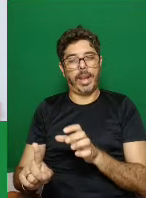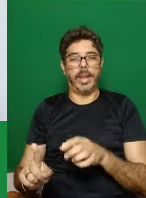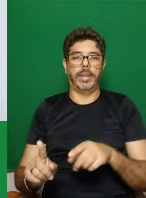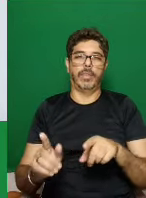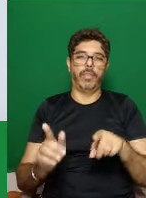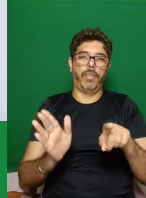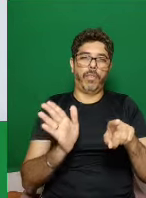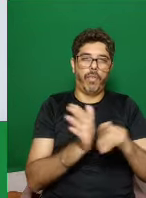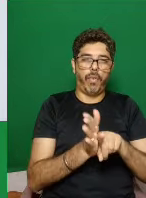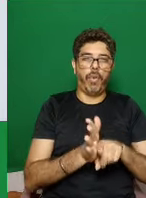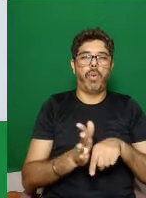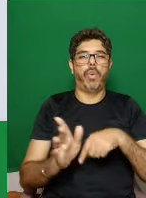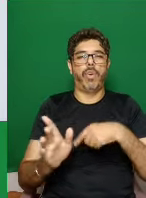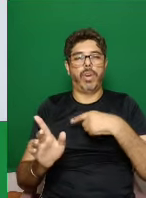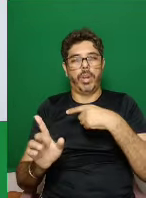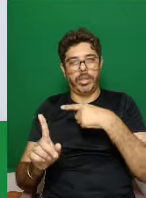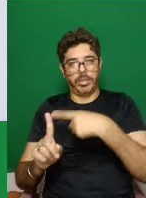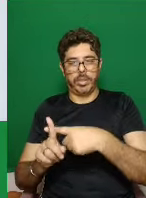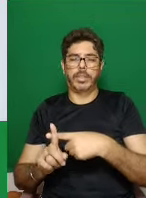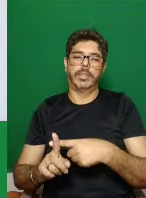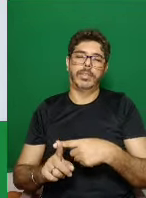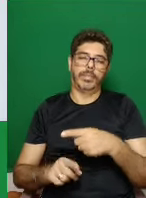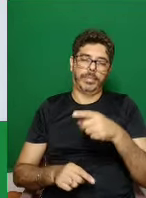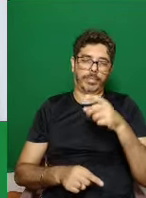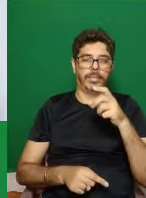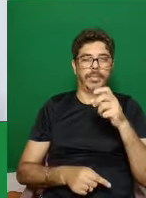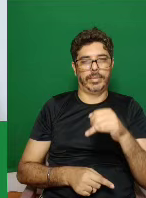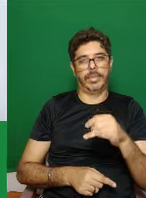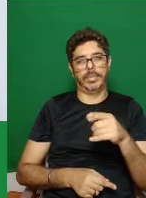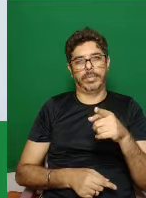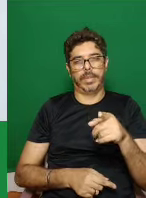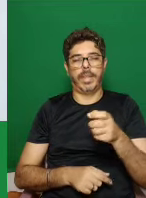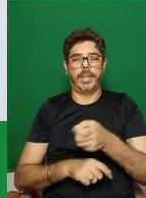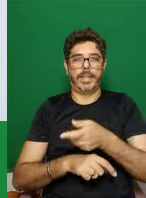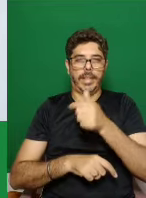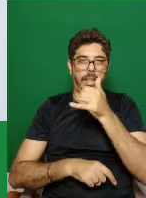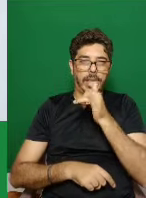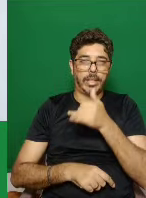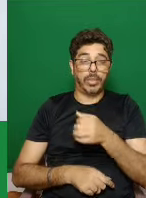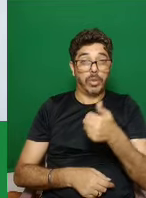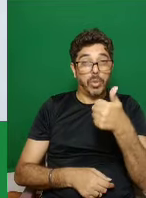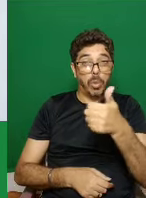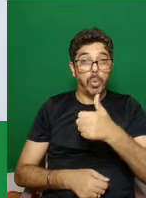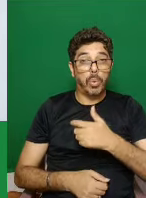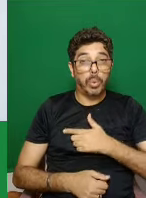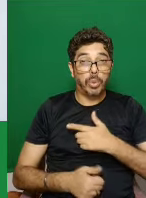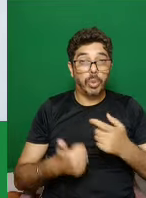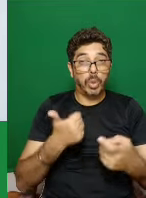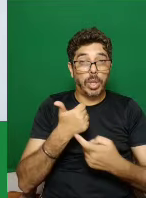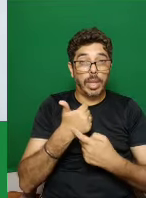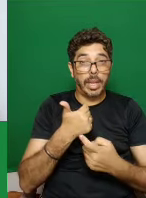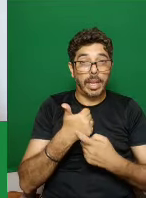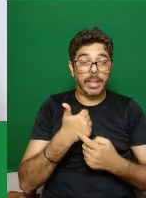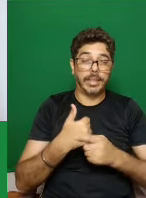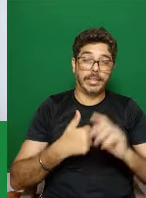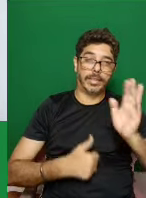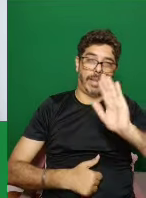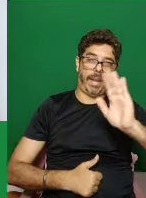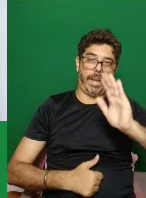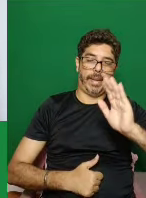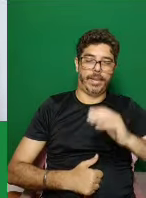elétricas, quando consideradas do ponto de vista puramente estático. Espero que tenham apreciado esse conteúdo. Se sim, dê um like agora